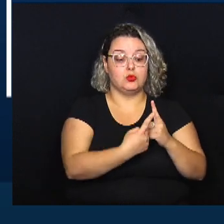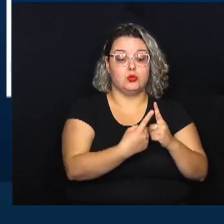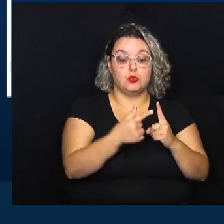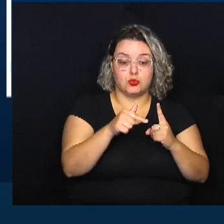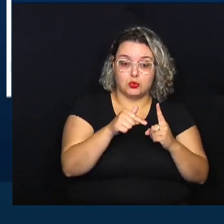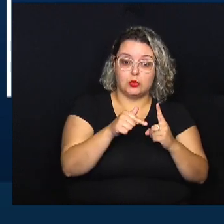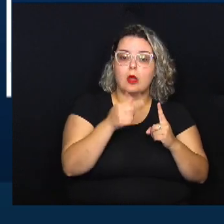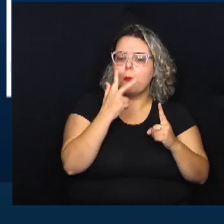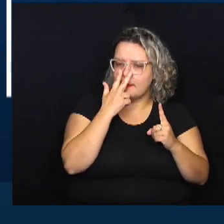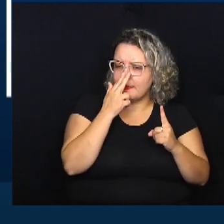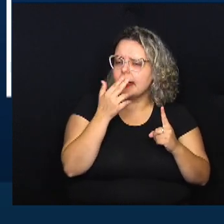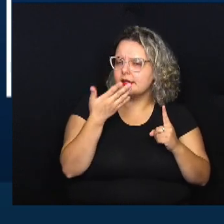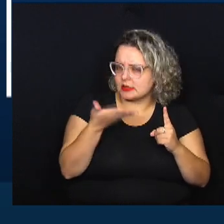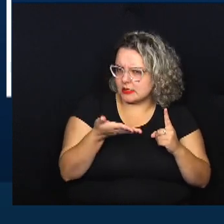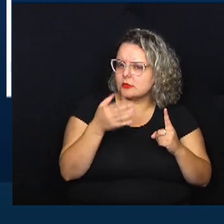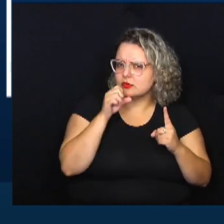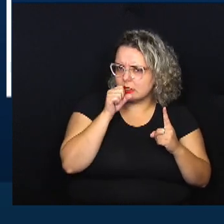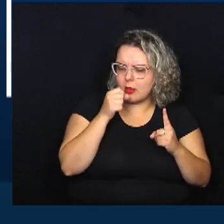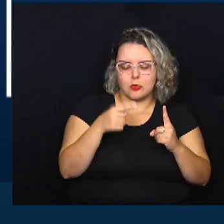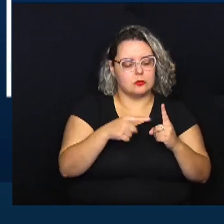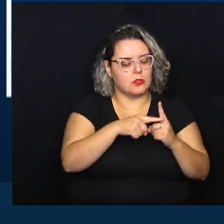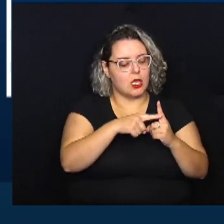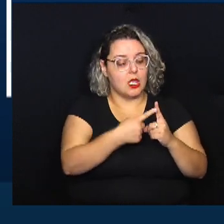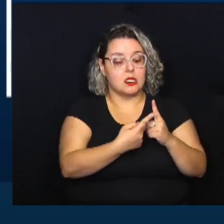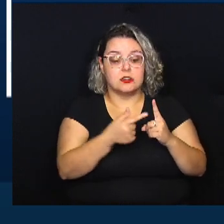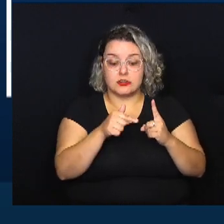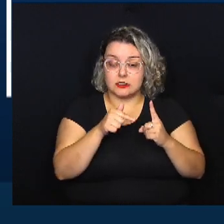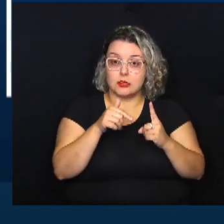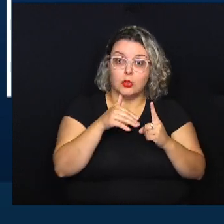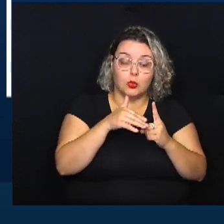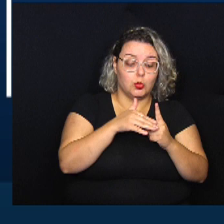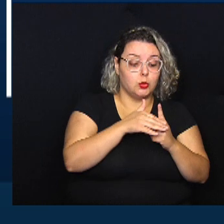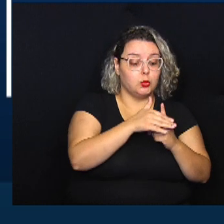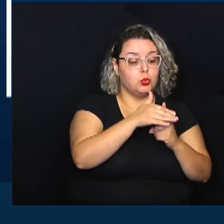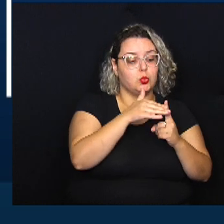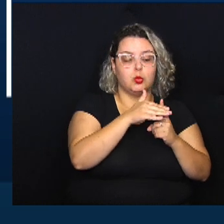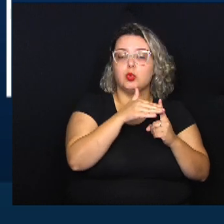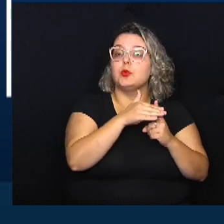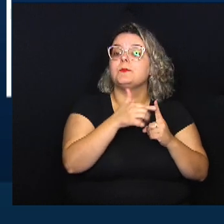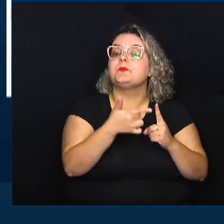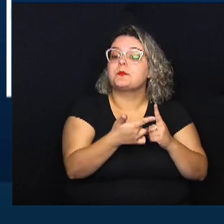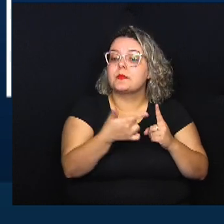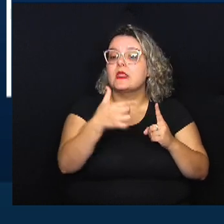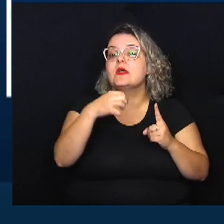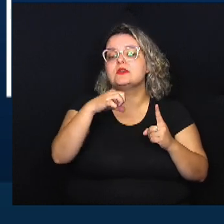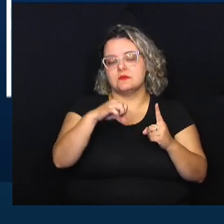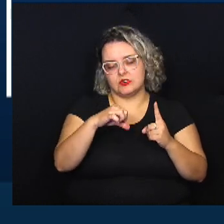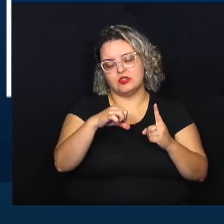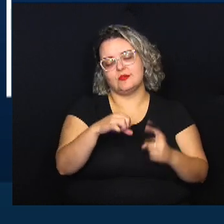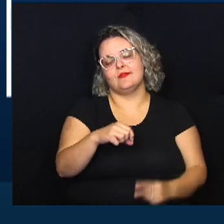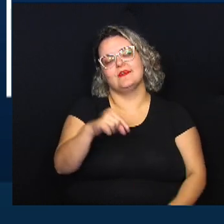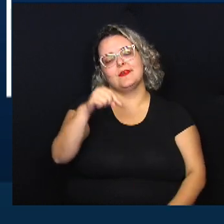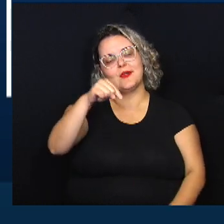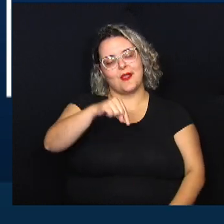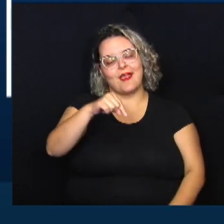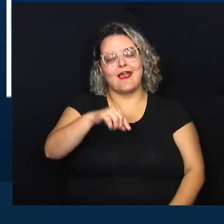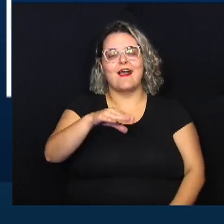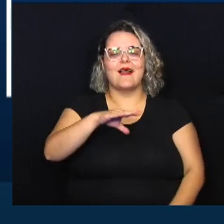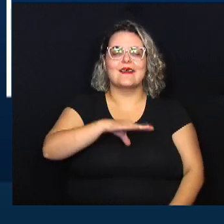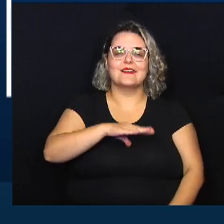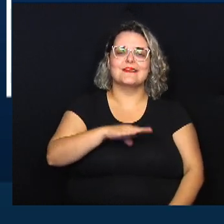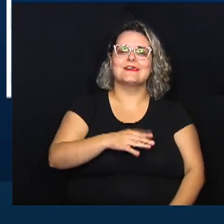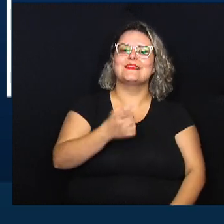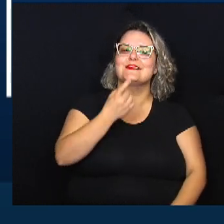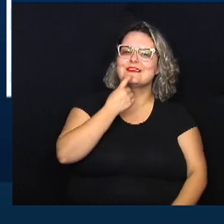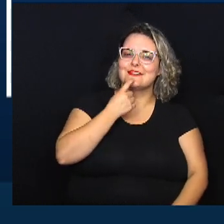muito parecida com o sábado, mínima de 17 graus e a máxima pode chegar aos 29 graus aqui